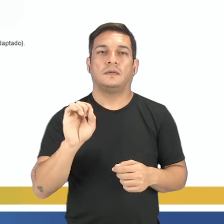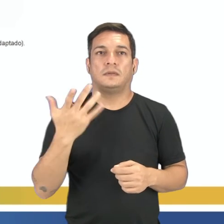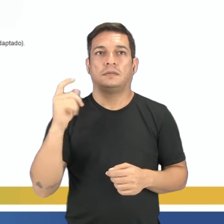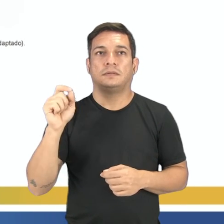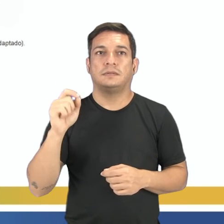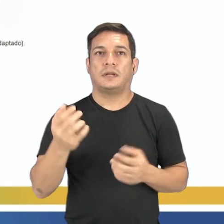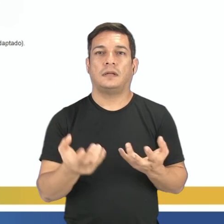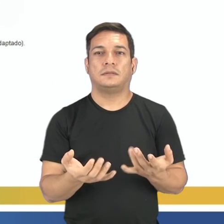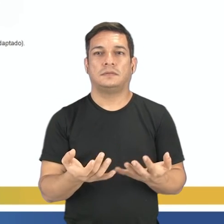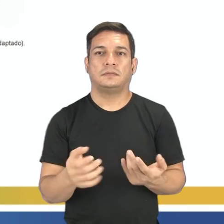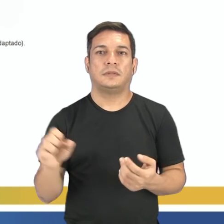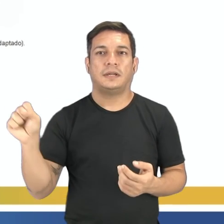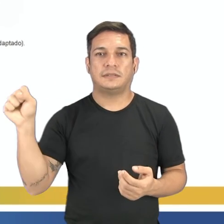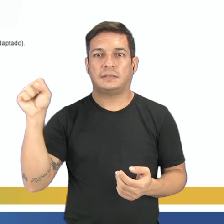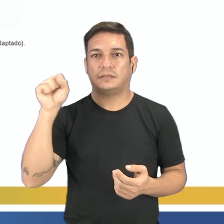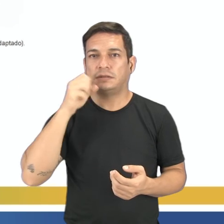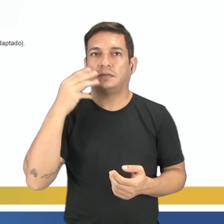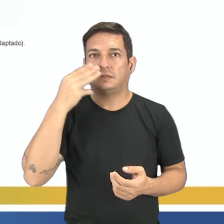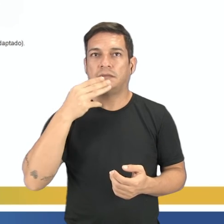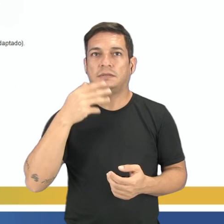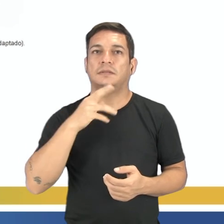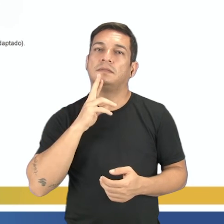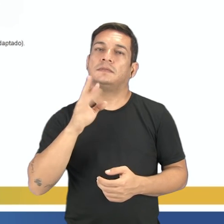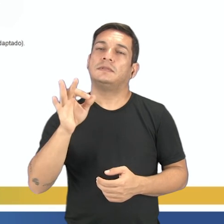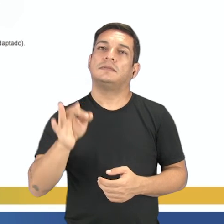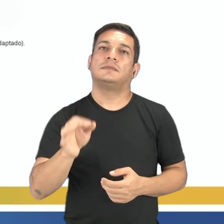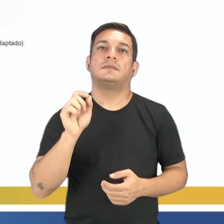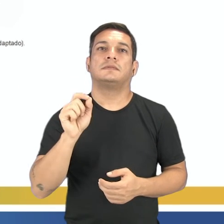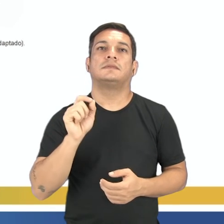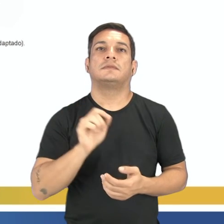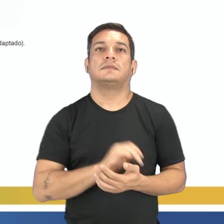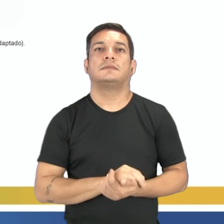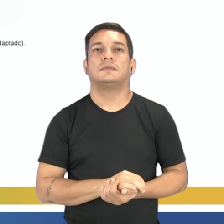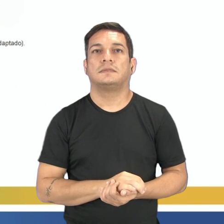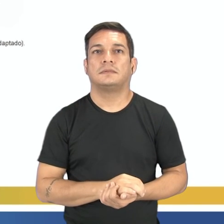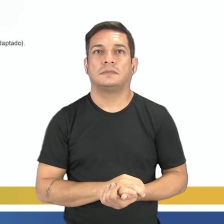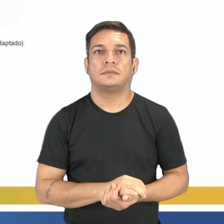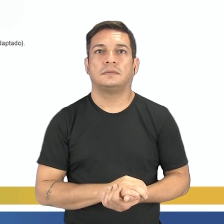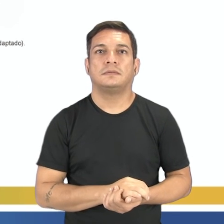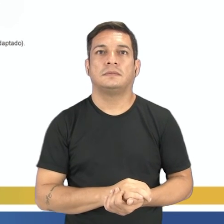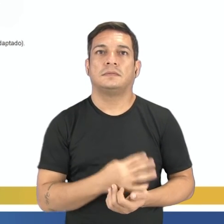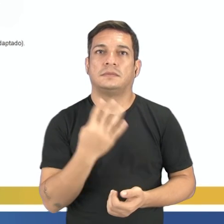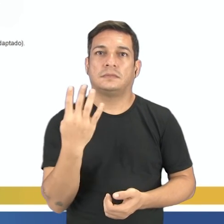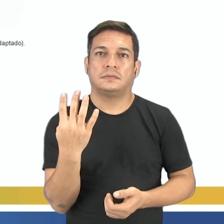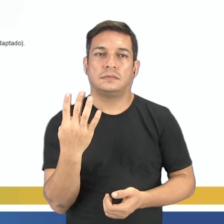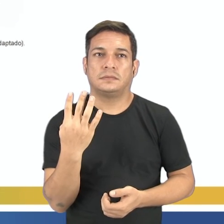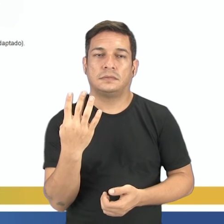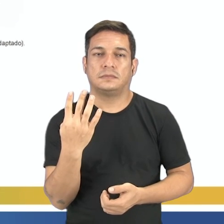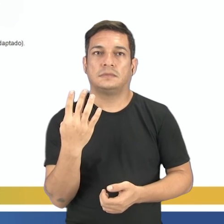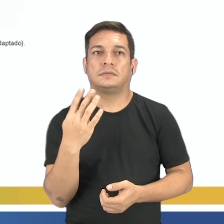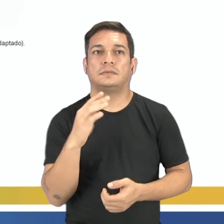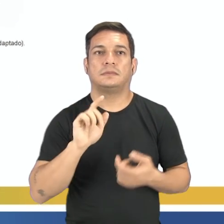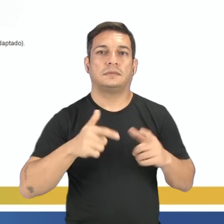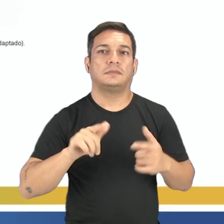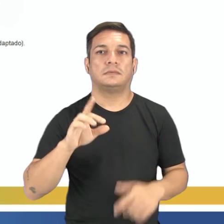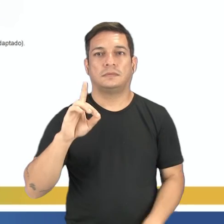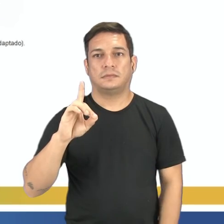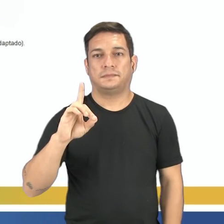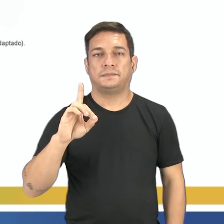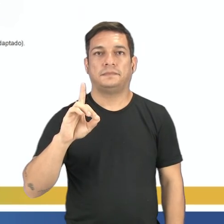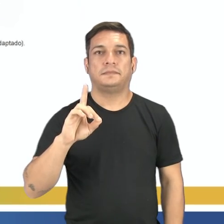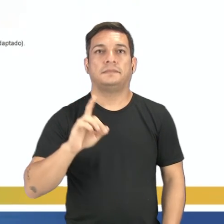na fermentação. Então, a resposta correta, né, na etapa 4, letra